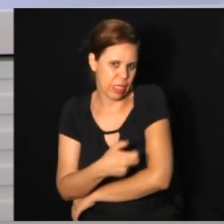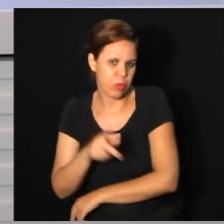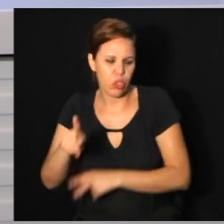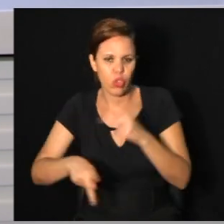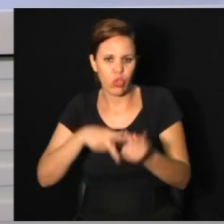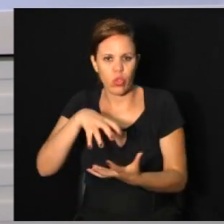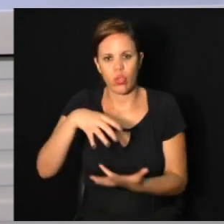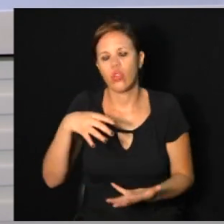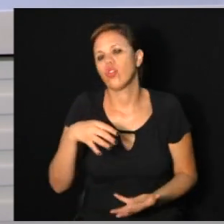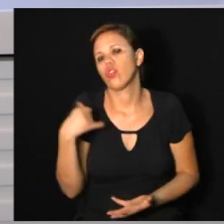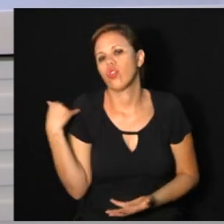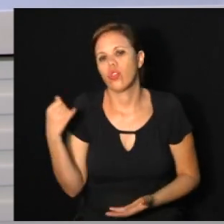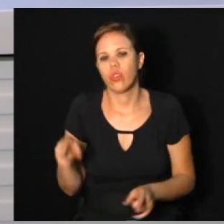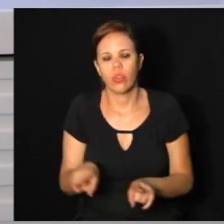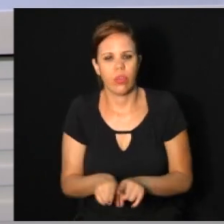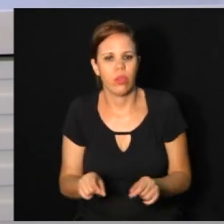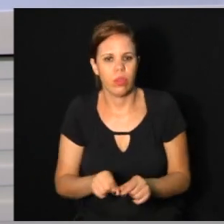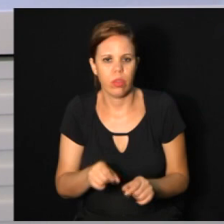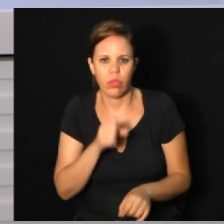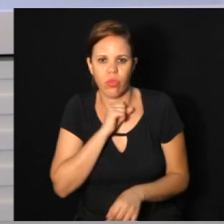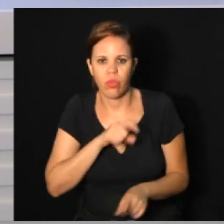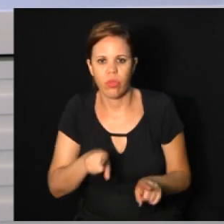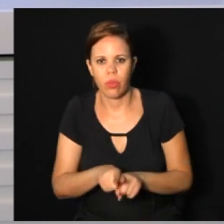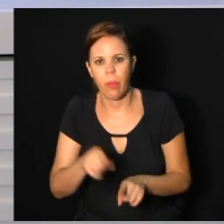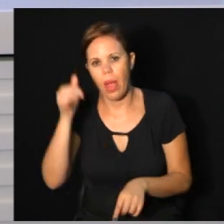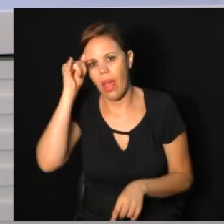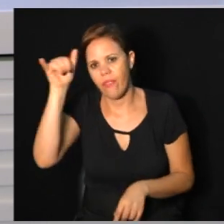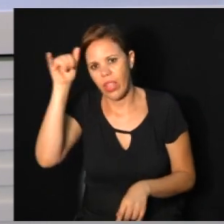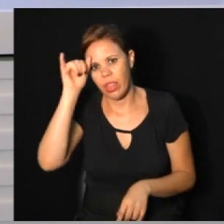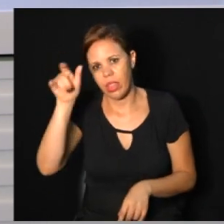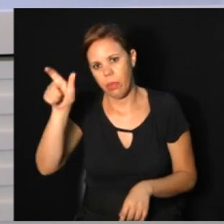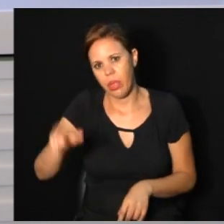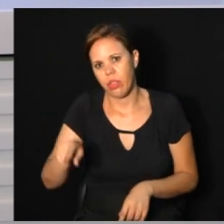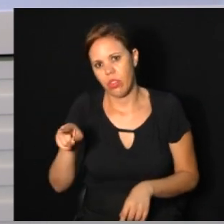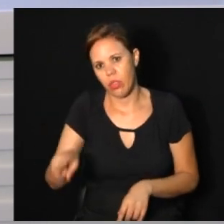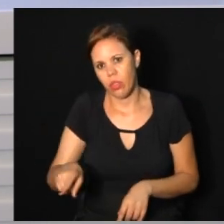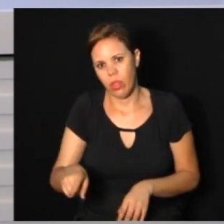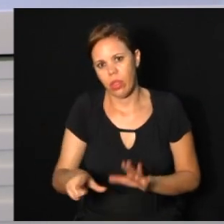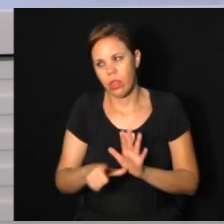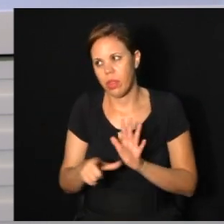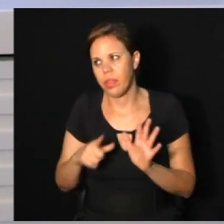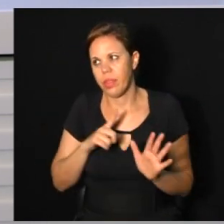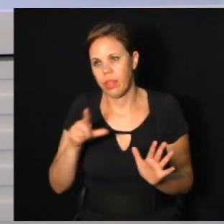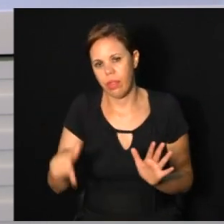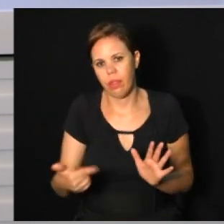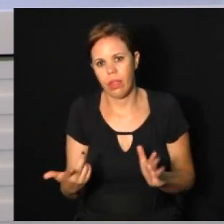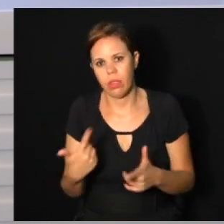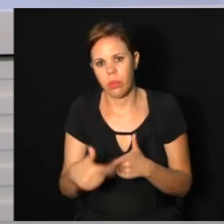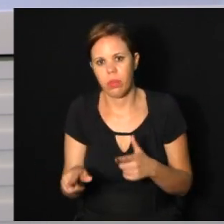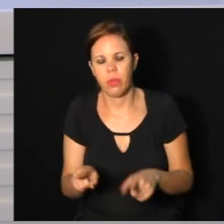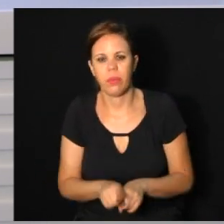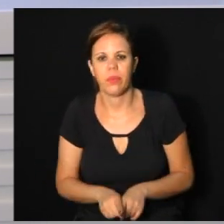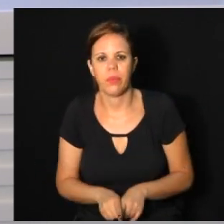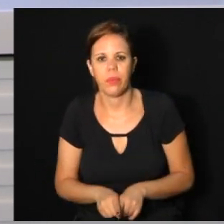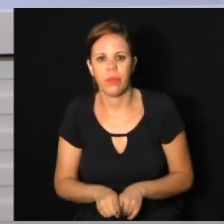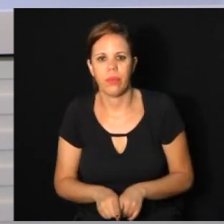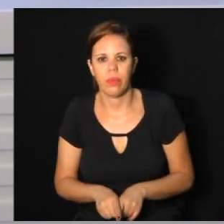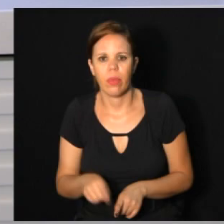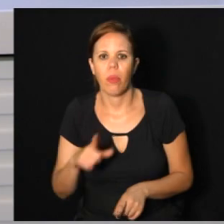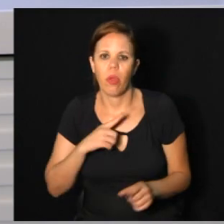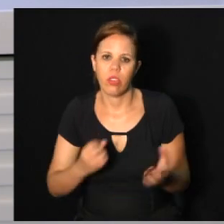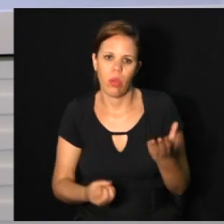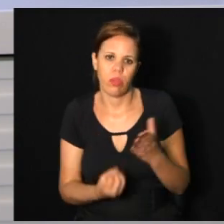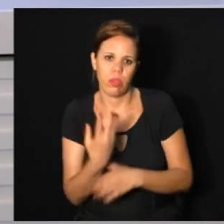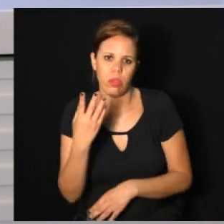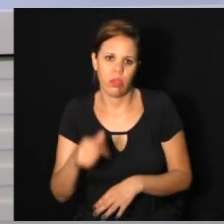idosos para o herpes zoster, para evitar do idoso manifestar o herpes zoster. Porque o idoso está mais suscetível à